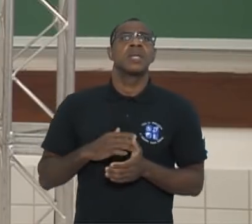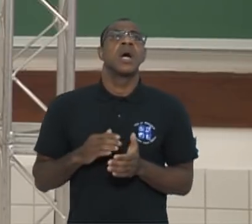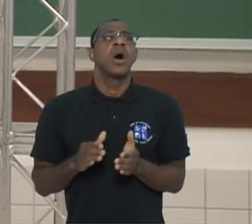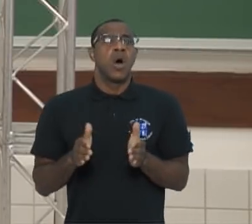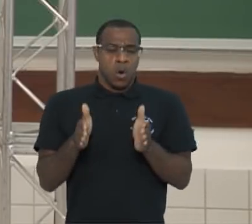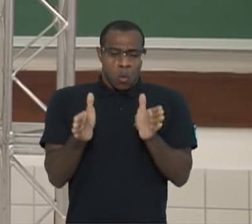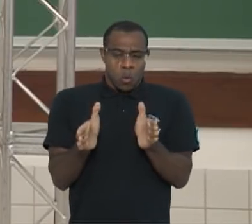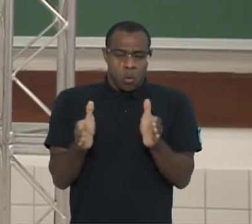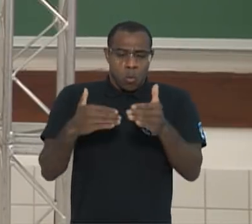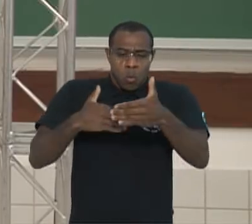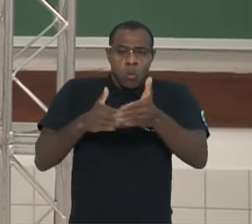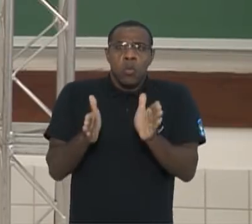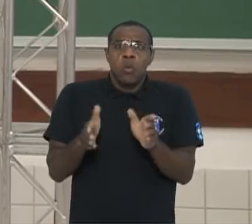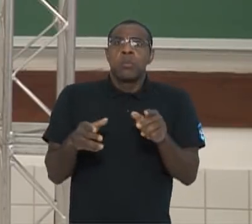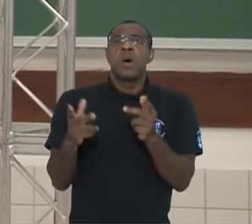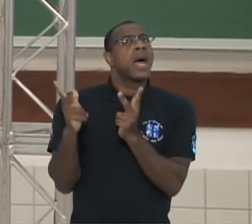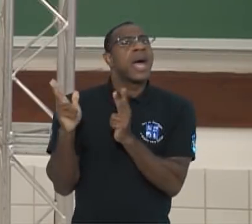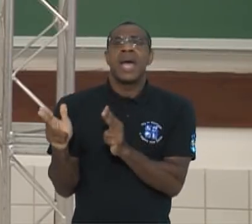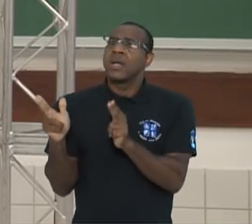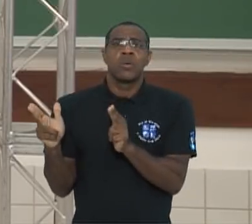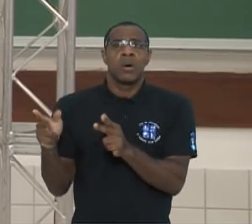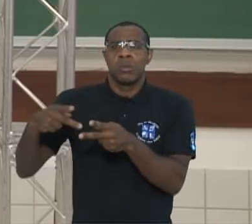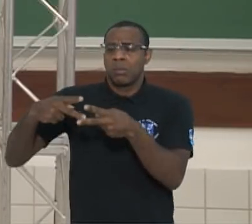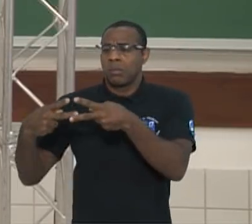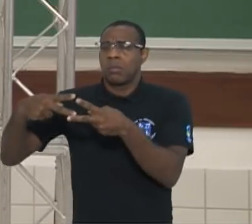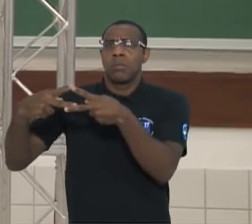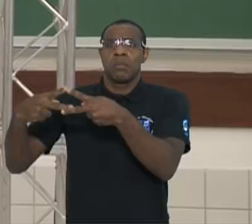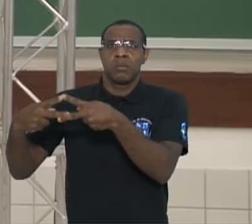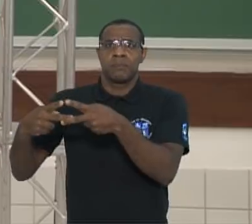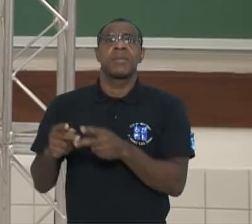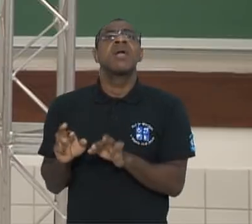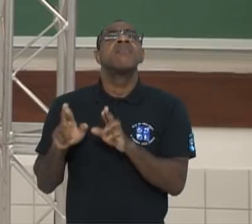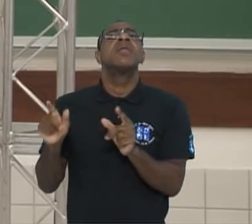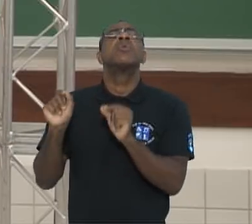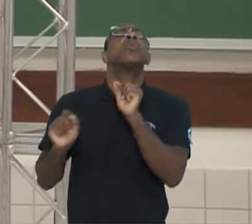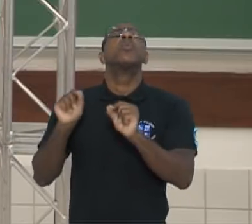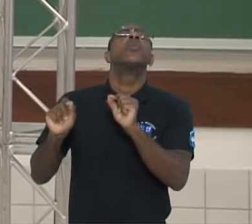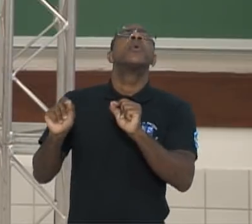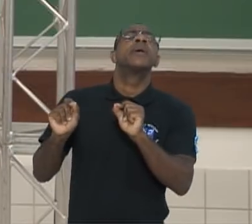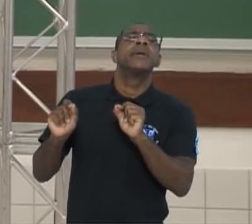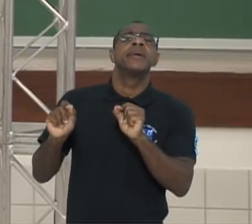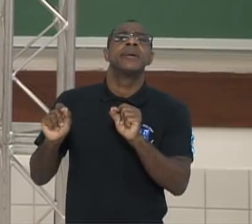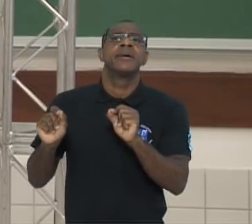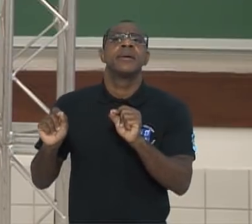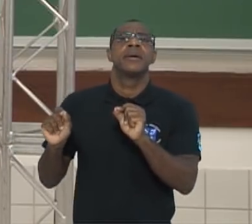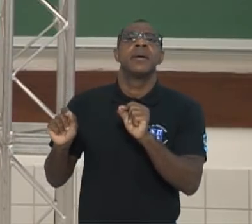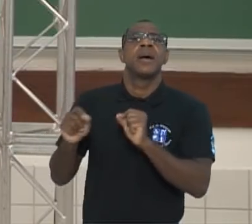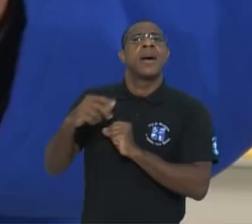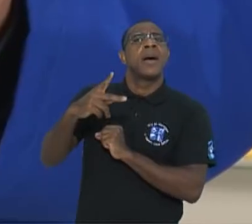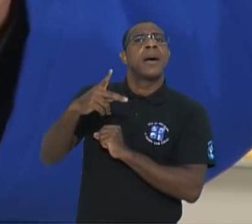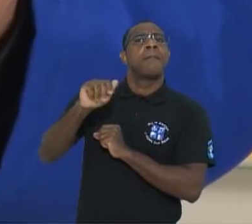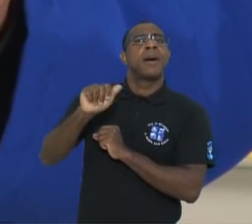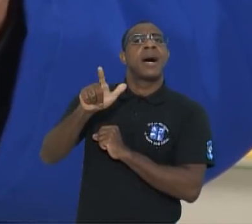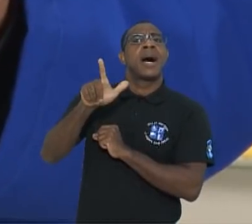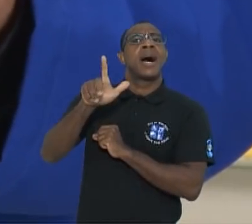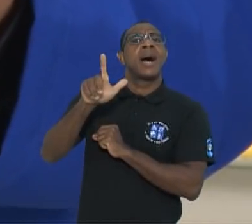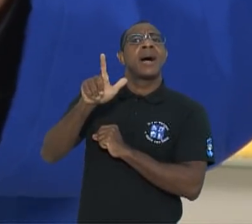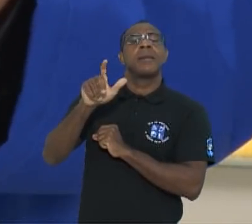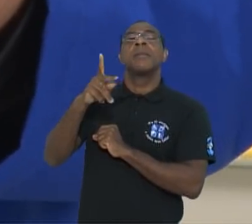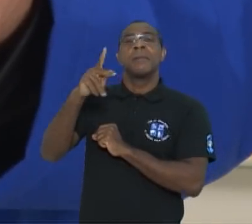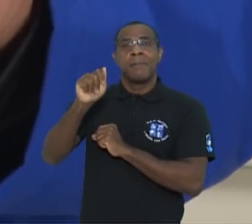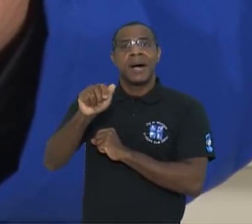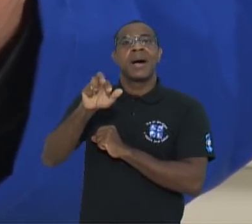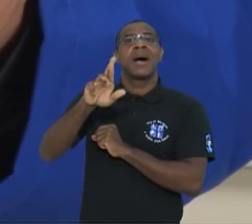é um paralelepípedo. Só que a diferença do cubo, chamado o paralelepípedo de cubo, é porque todas